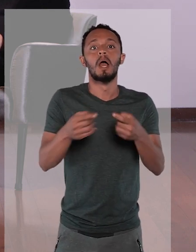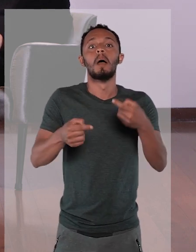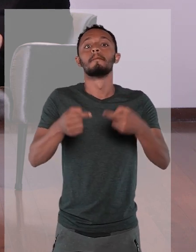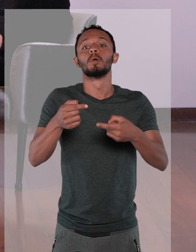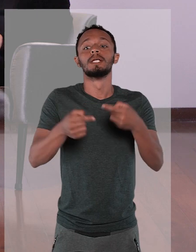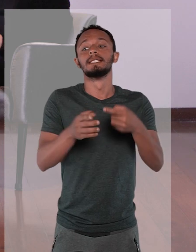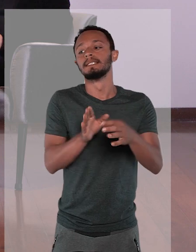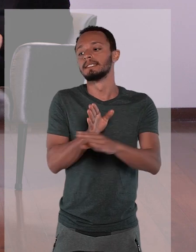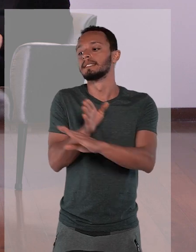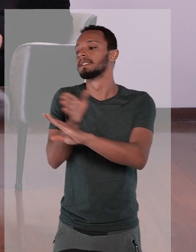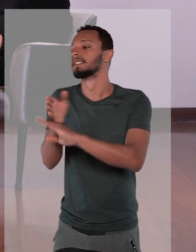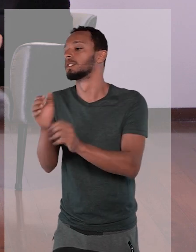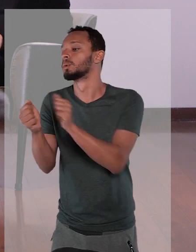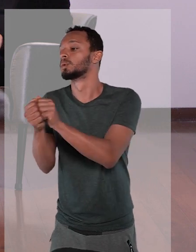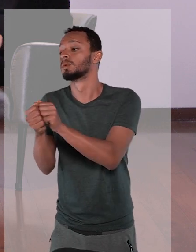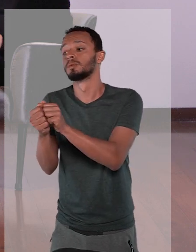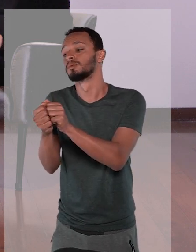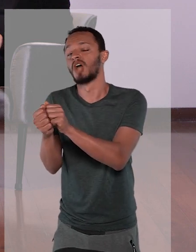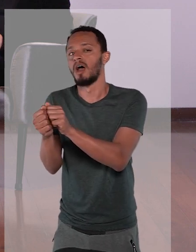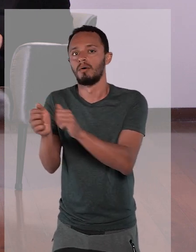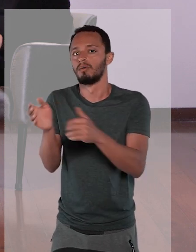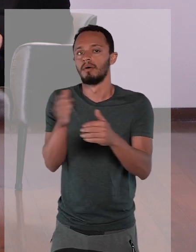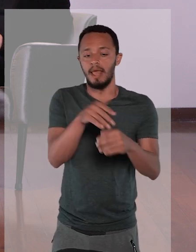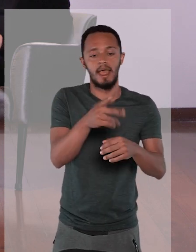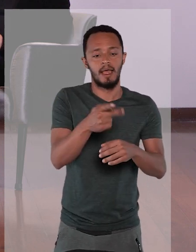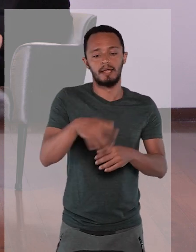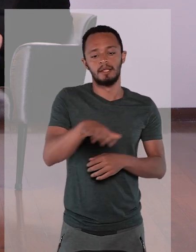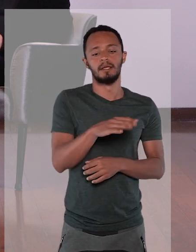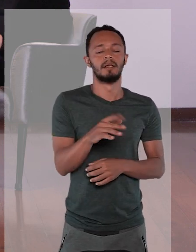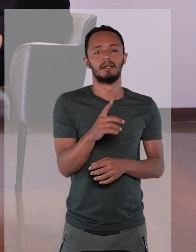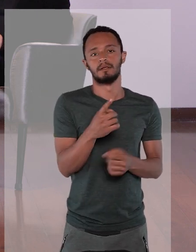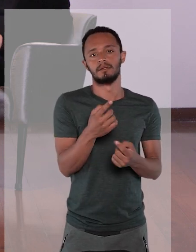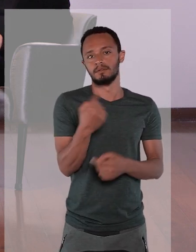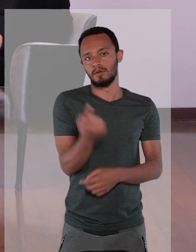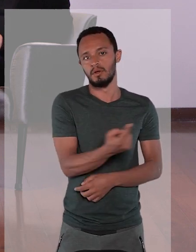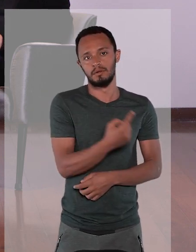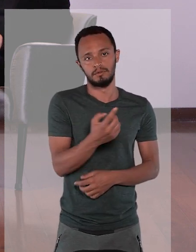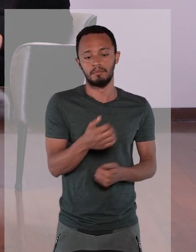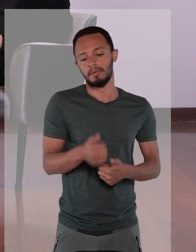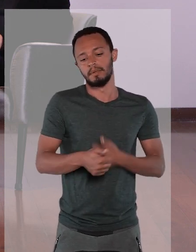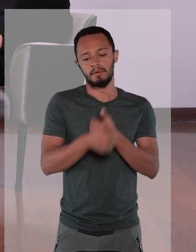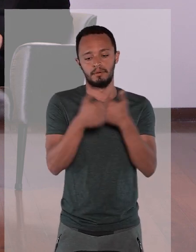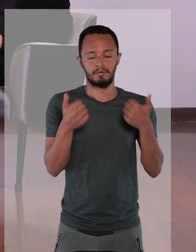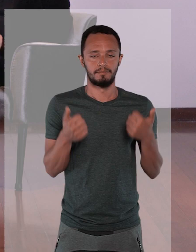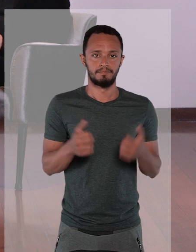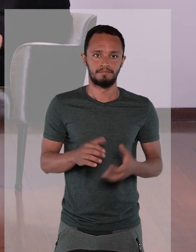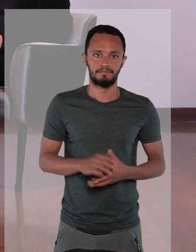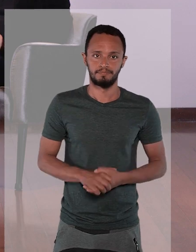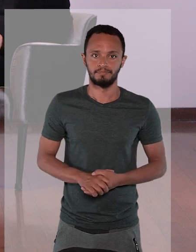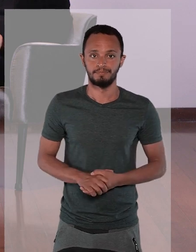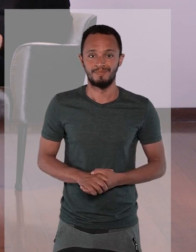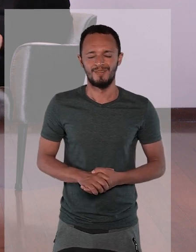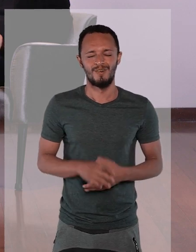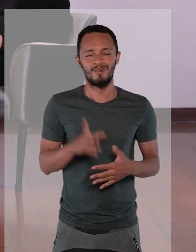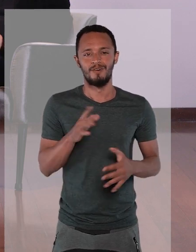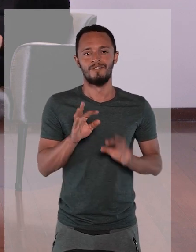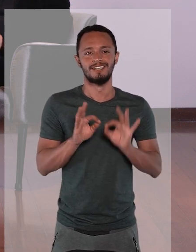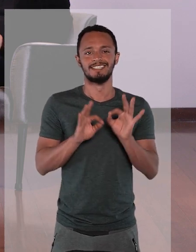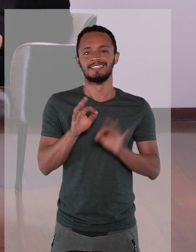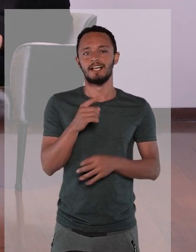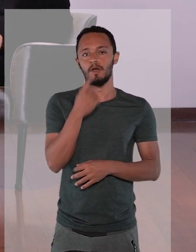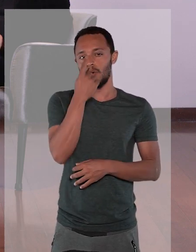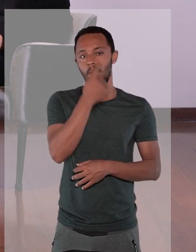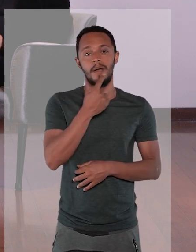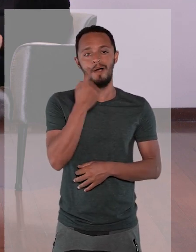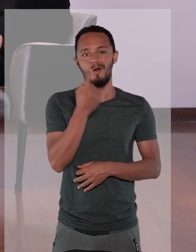melhor. Eu prometi que ia fazer um evento, a nossa conversa de 1 hora, vou tentar manter. Você está preparadinho para fazer